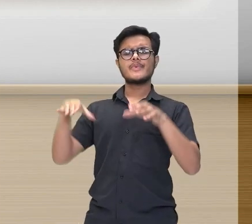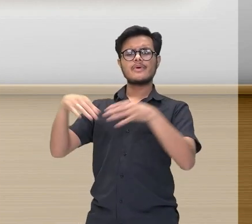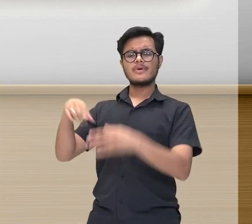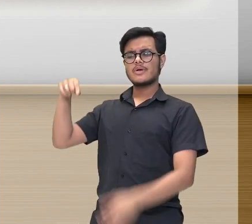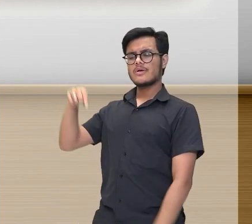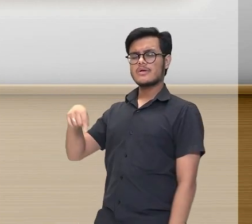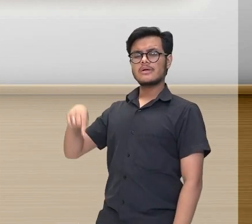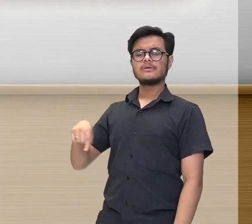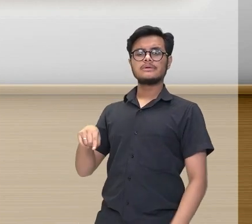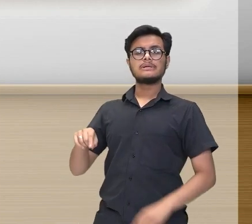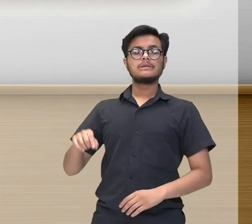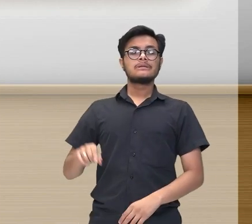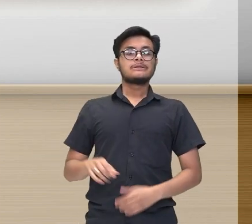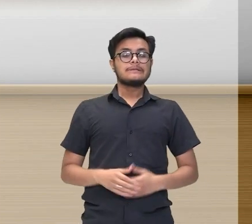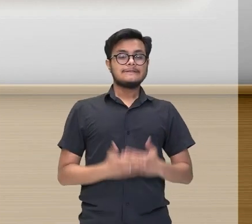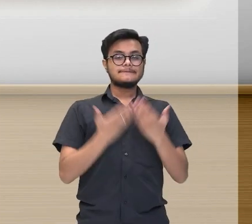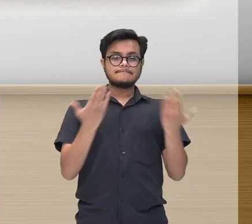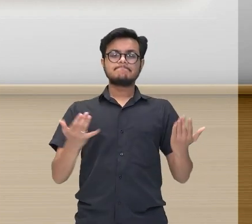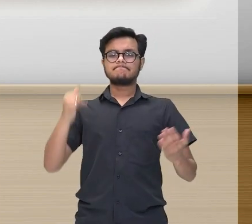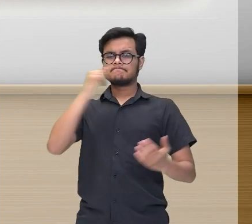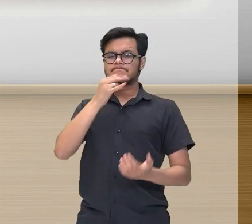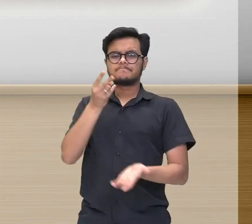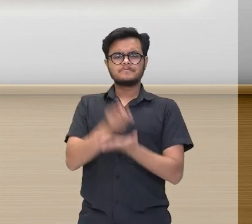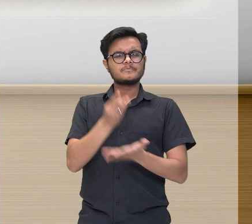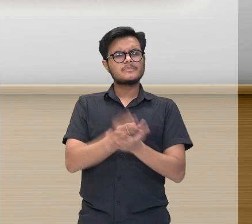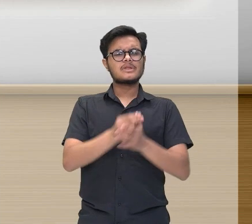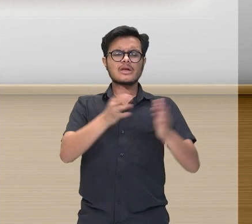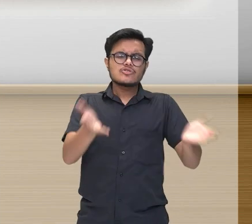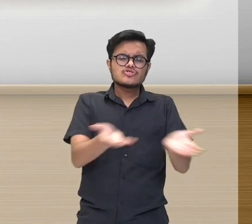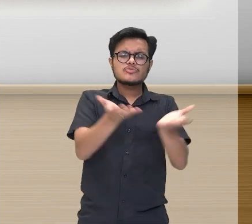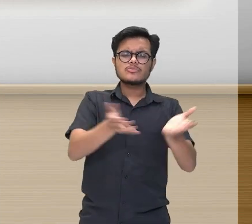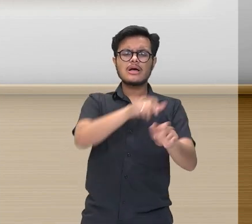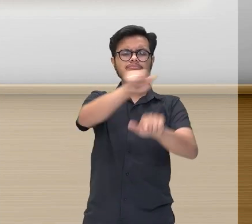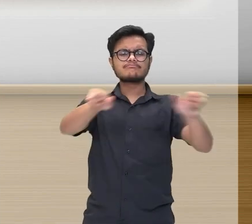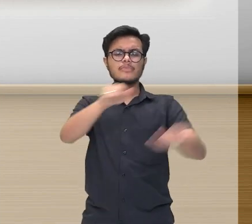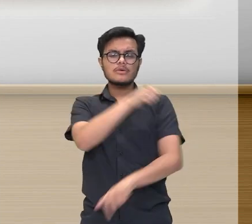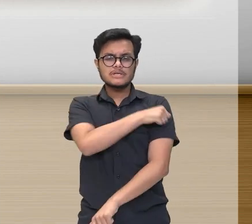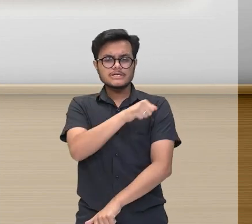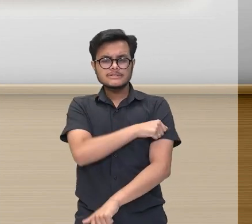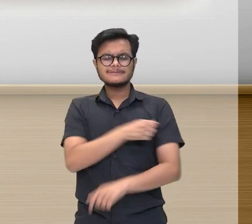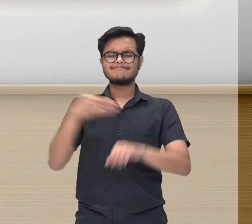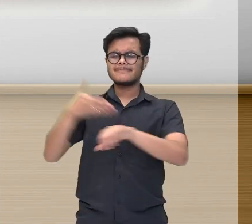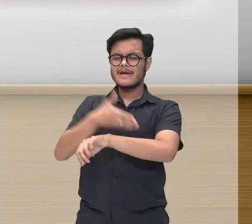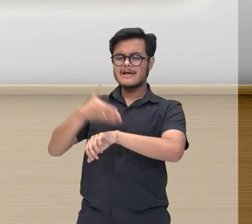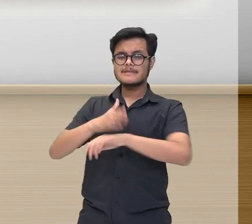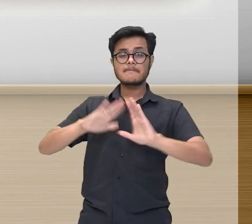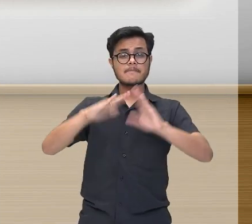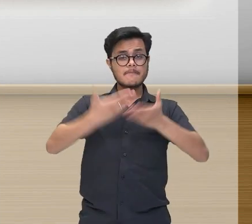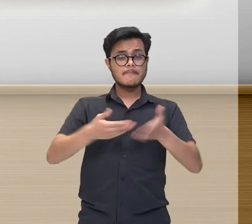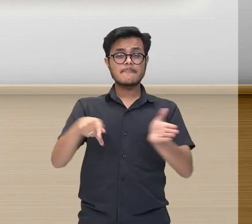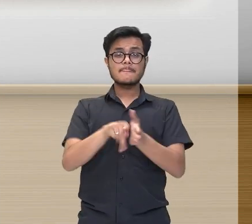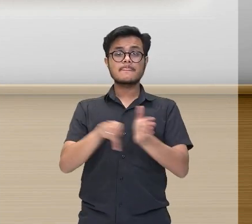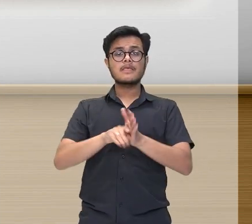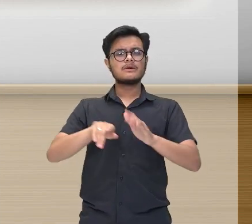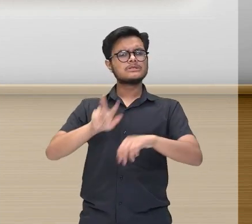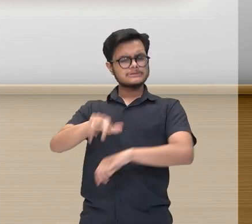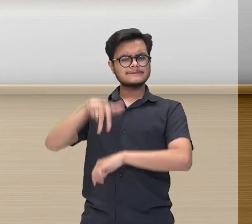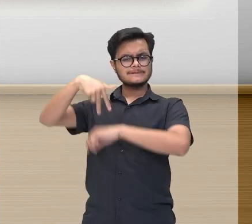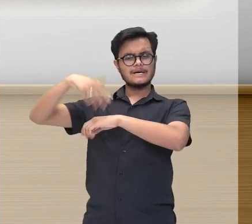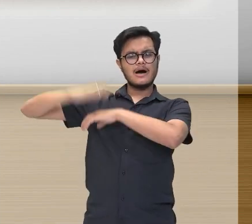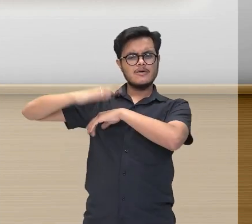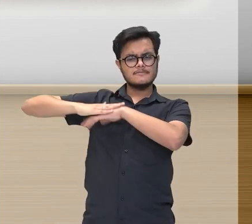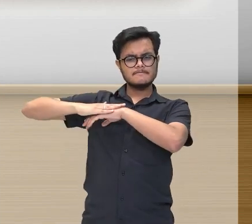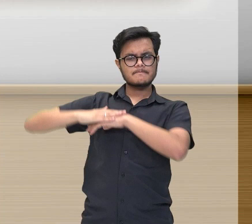né, desse órgão institucional? Promover o envolvimento dos estudantes, no ambiente escolar por meio do protagonismo